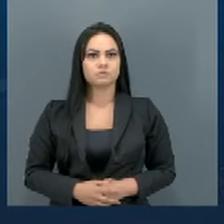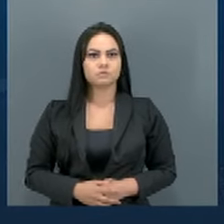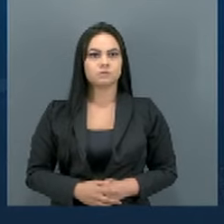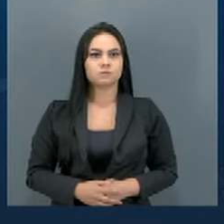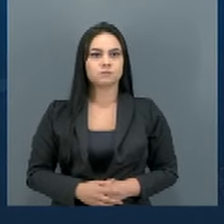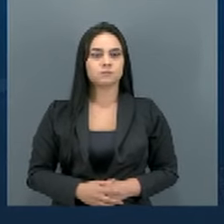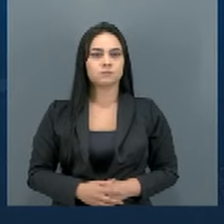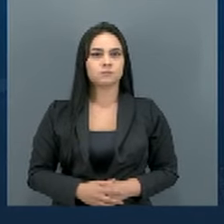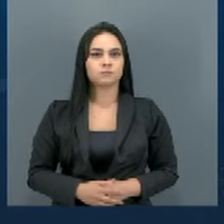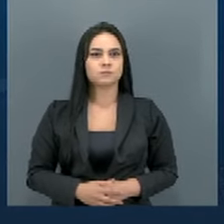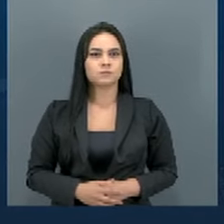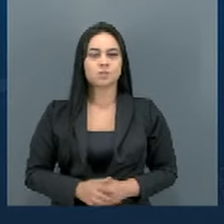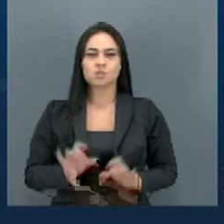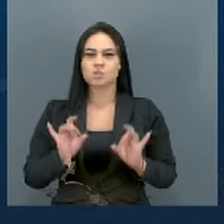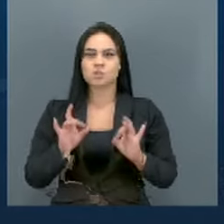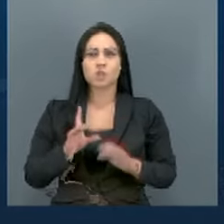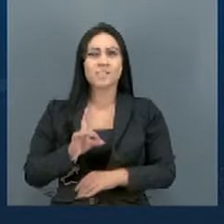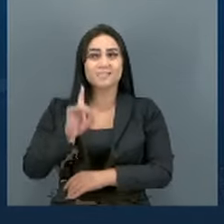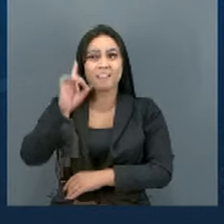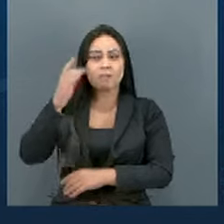Só Deus pra ter misericórdia.